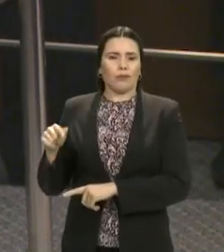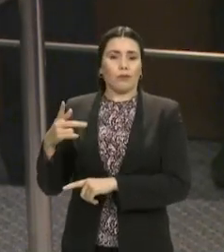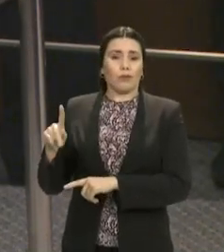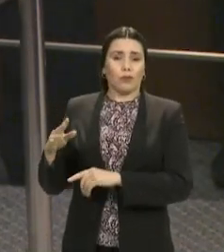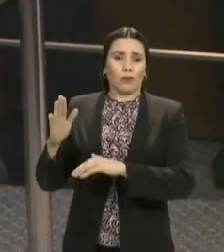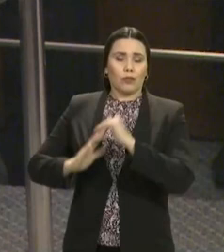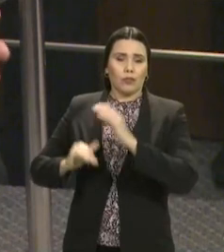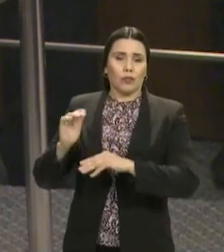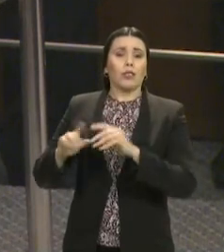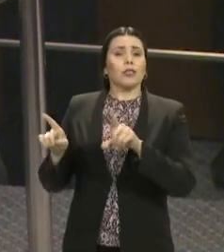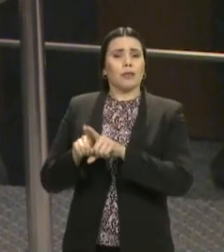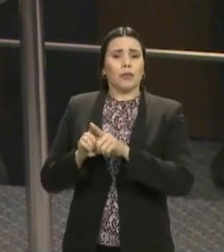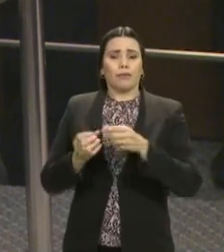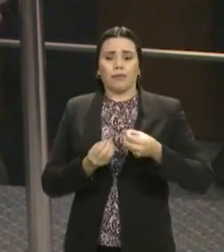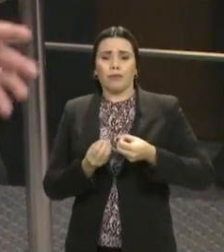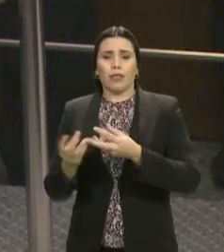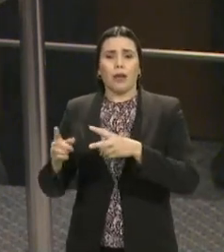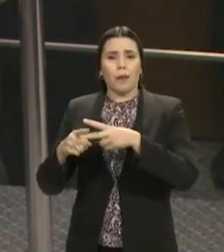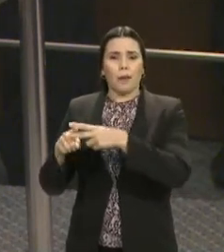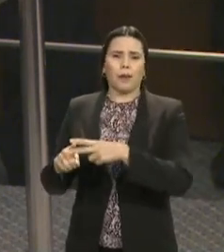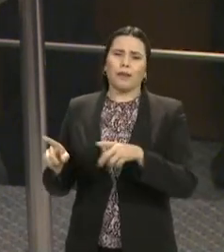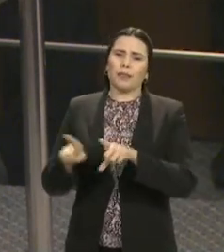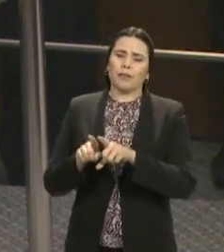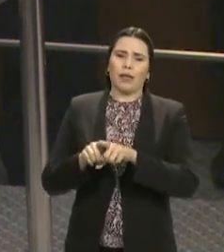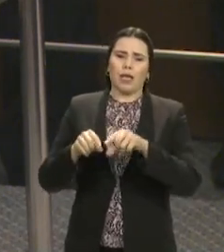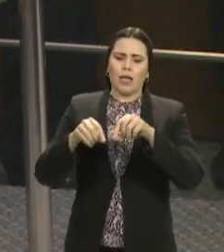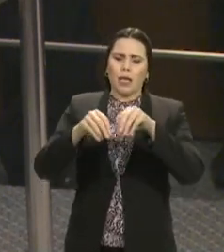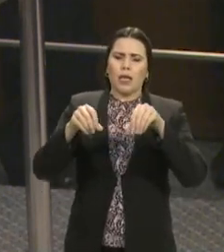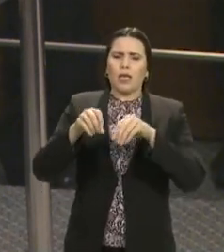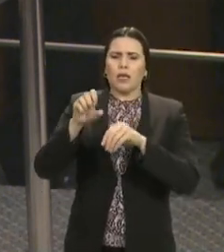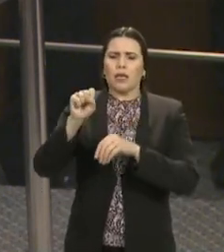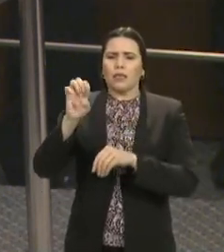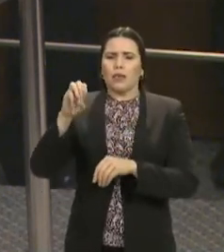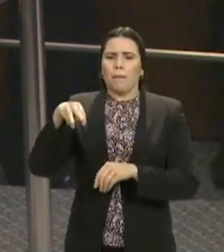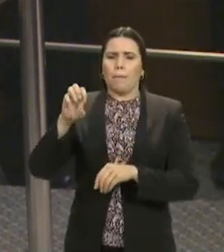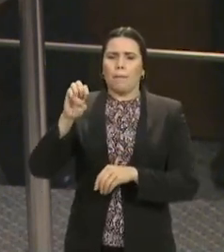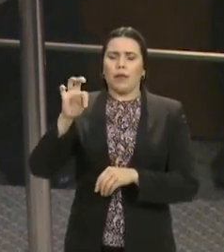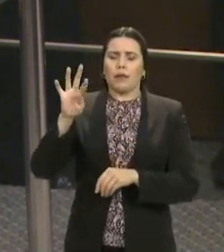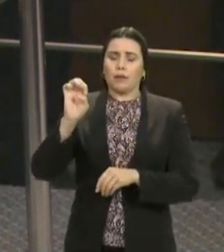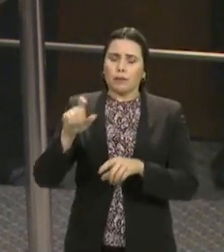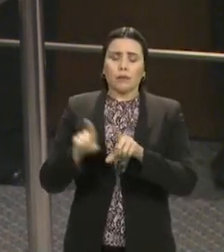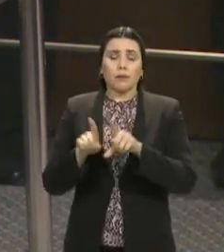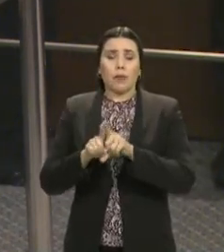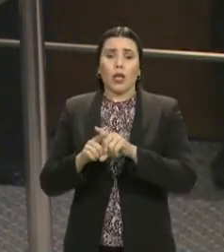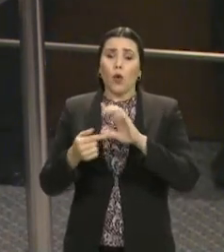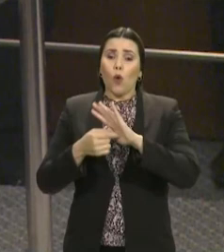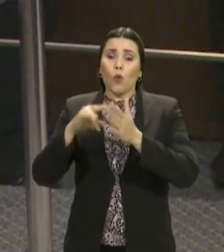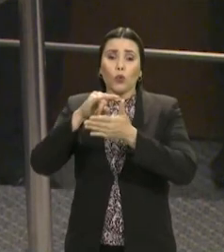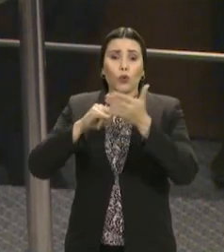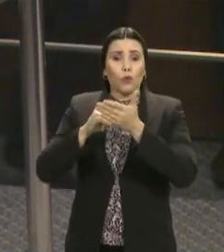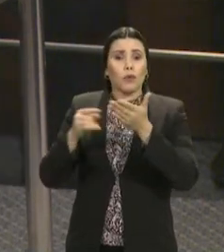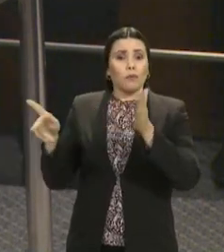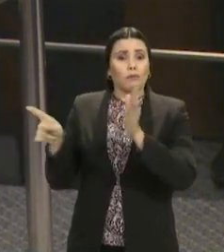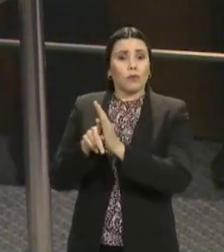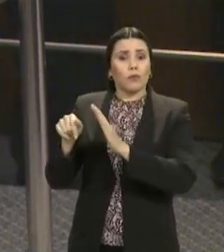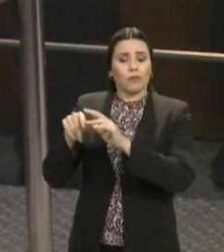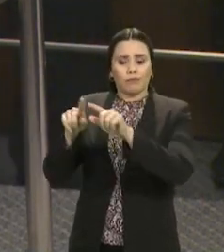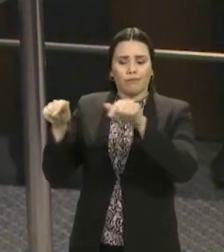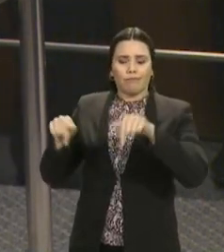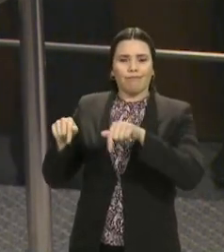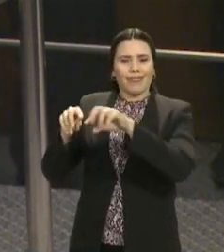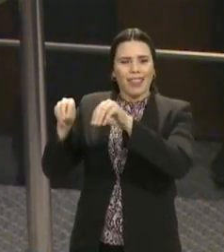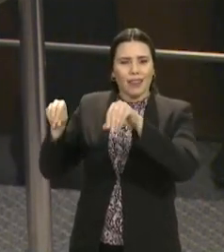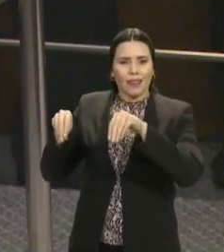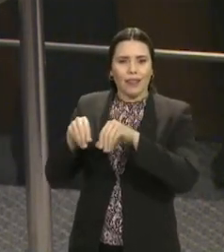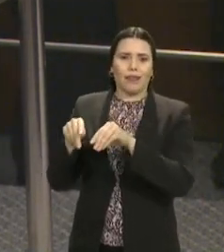patrulhas mecanizadas, kit de irrigação, semente selecionada, título de terra para dar segurança jurídica aos produtores rurais, de forma